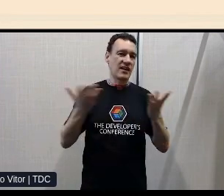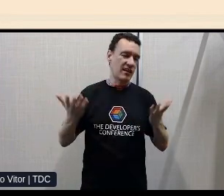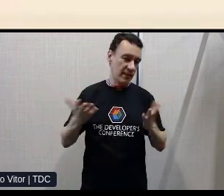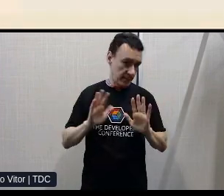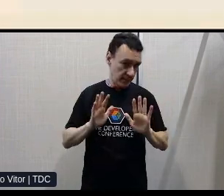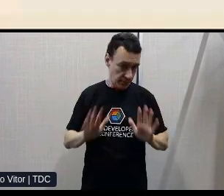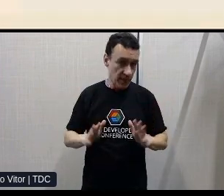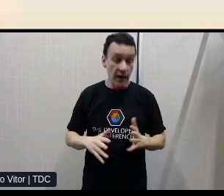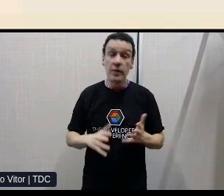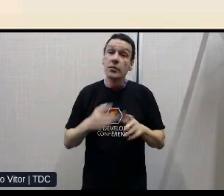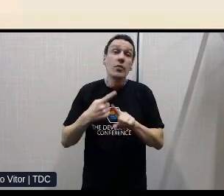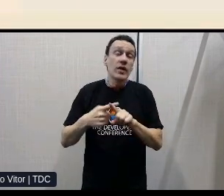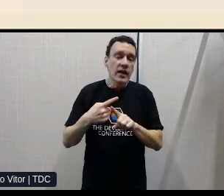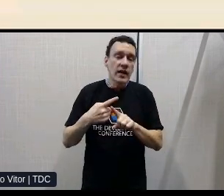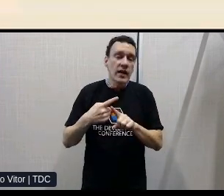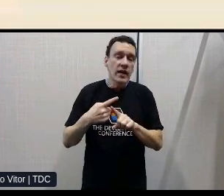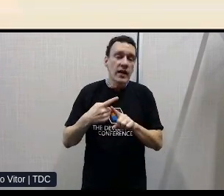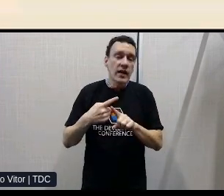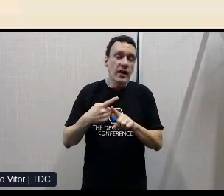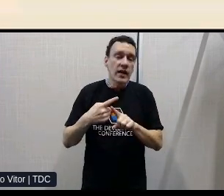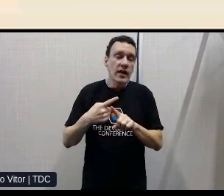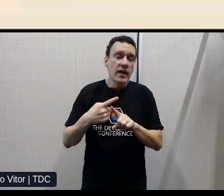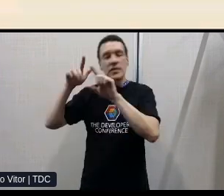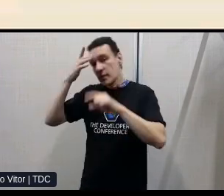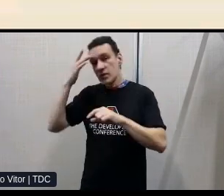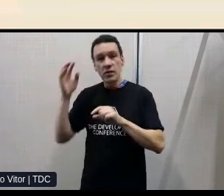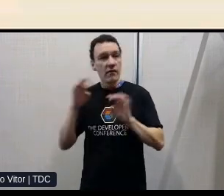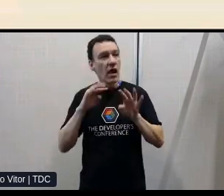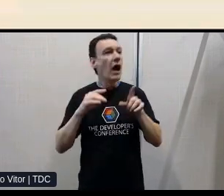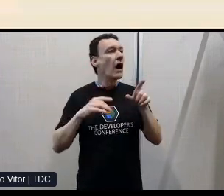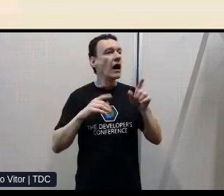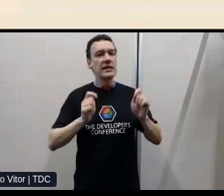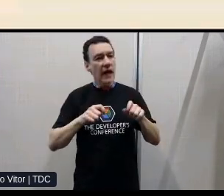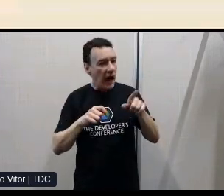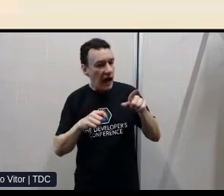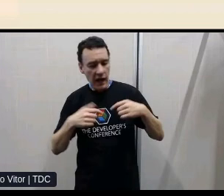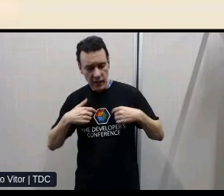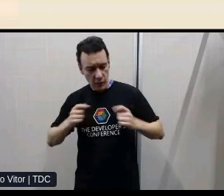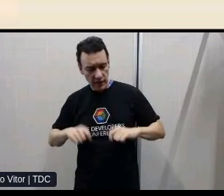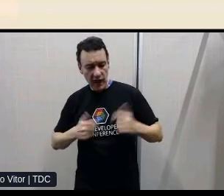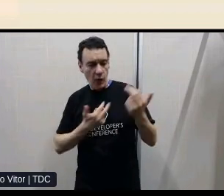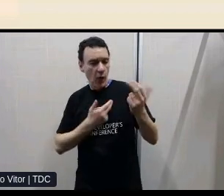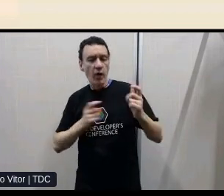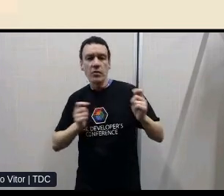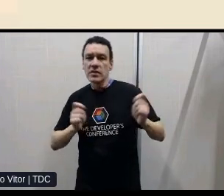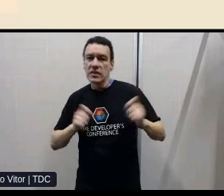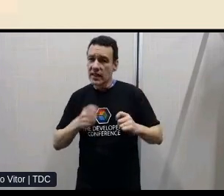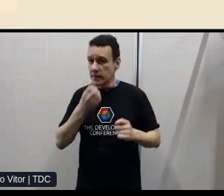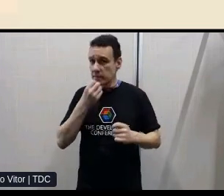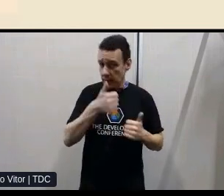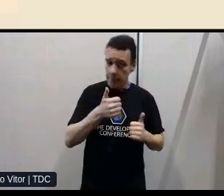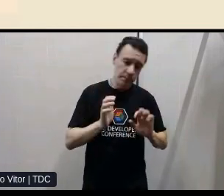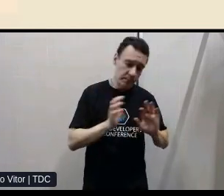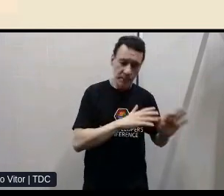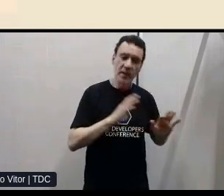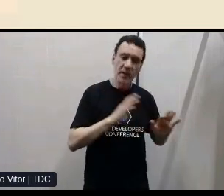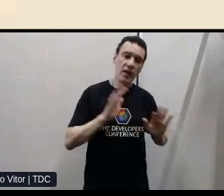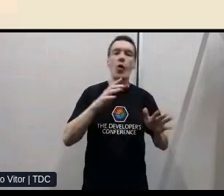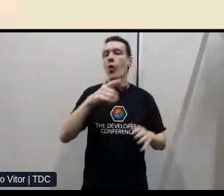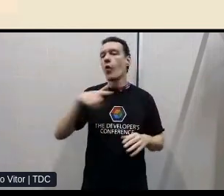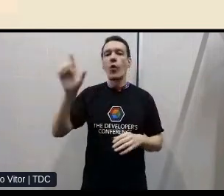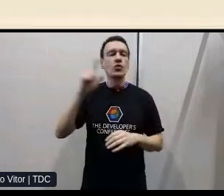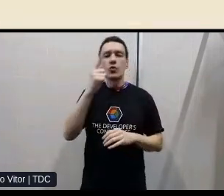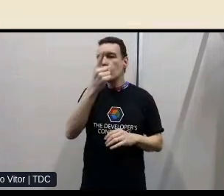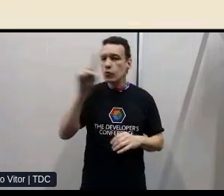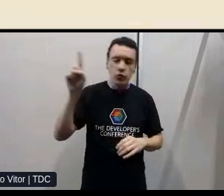de minoria para que a gente consiga ter mais pessoas se enxergando nessas posições. E o último ponto, e o que eu classifico